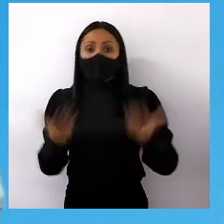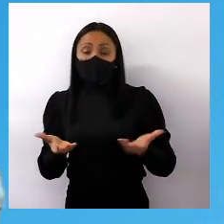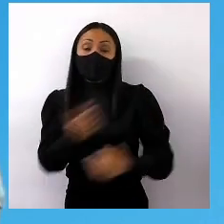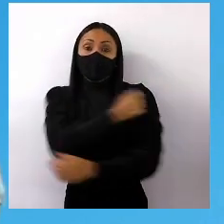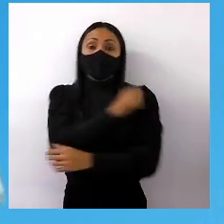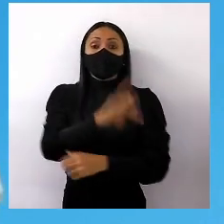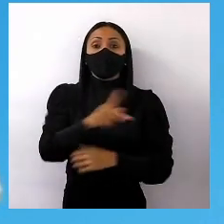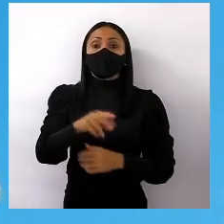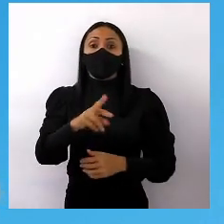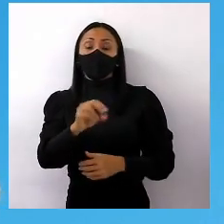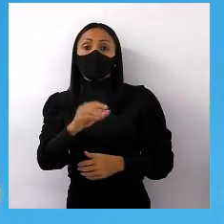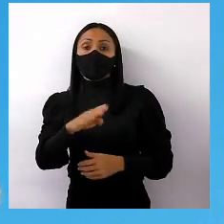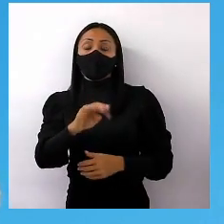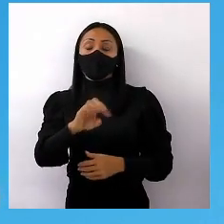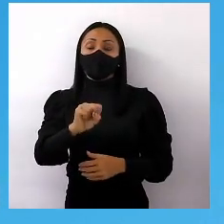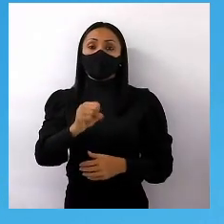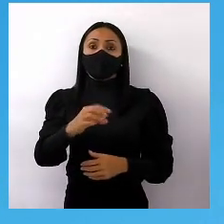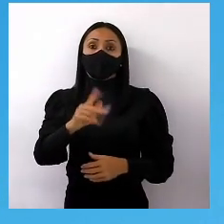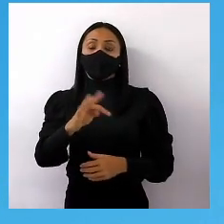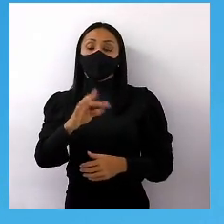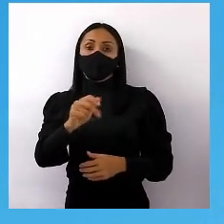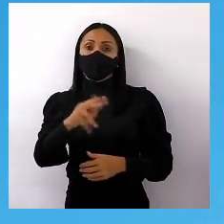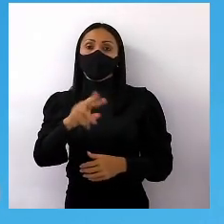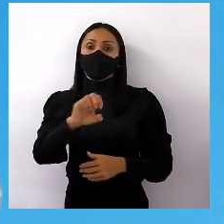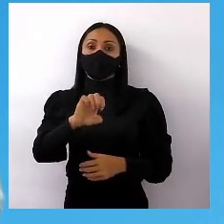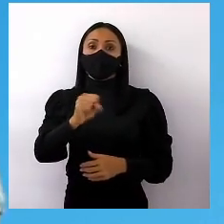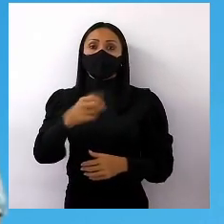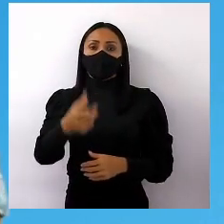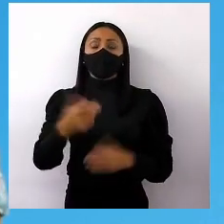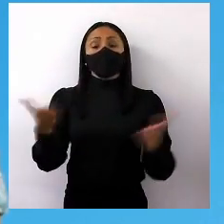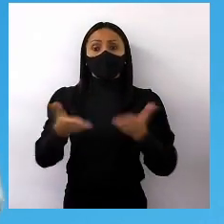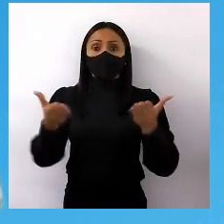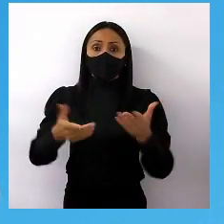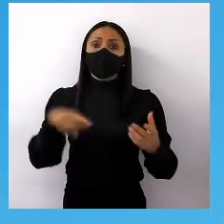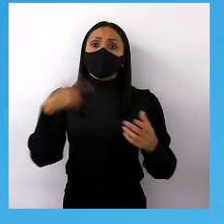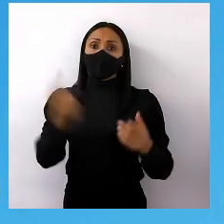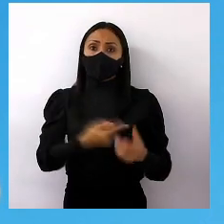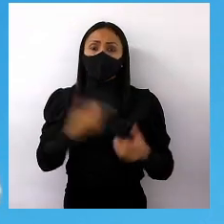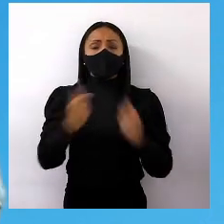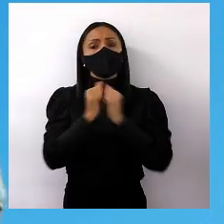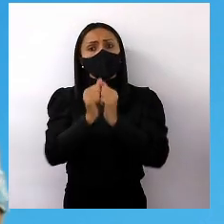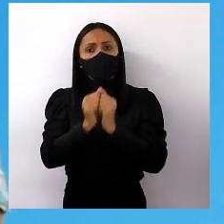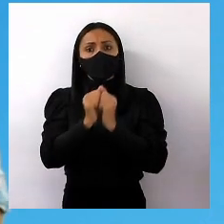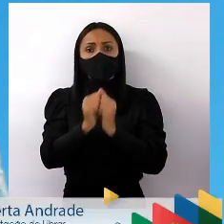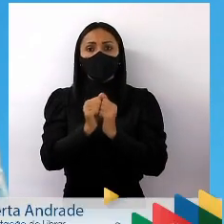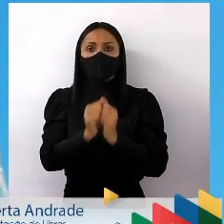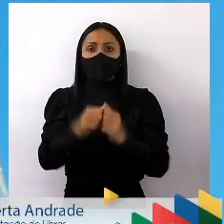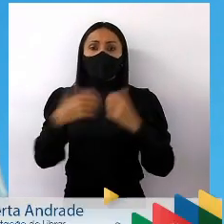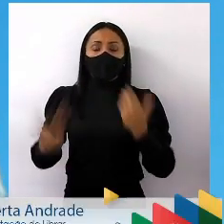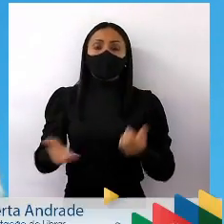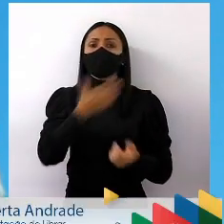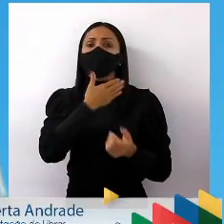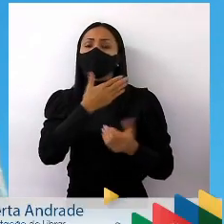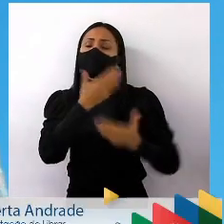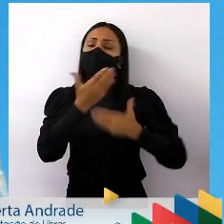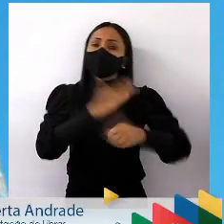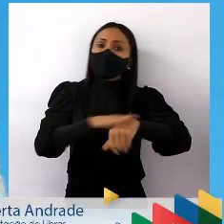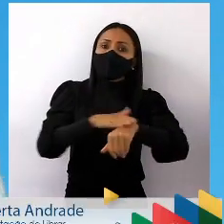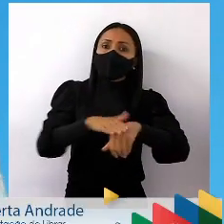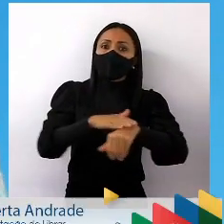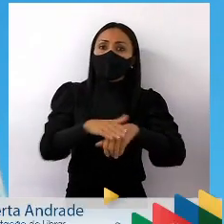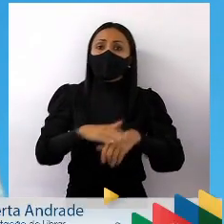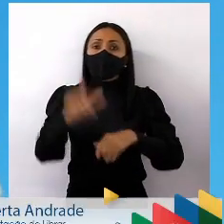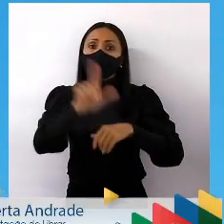estudantes, eu sou o professor Robson Anselmo Tavares e hoje nós temos mais um encontro da nossa série do Papo Artístico